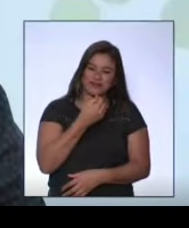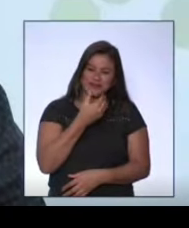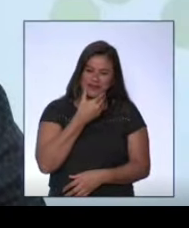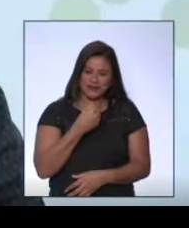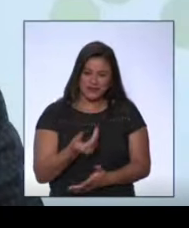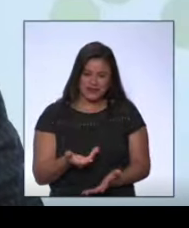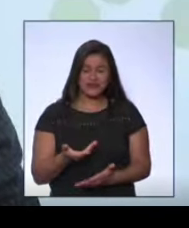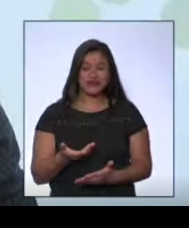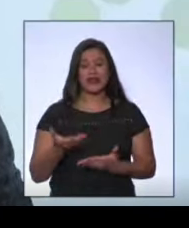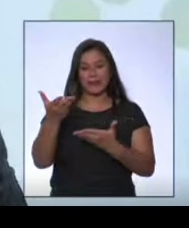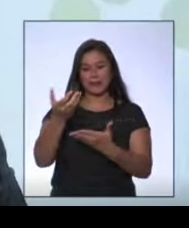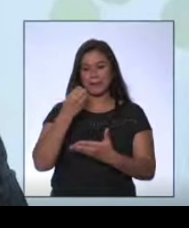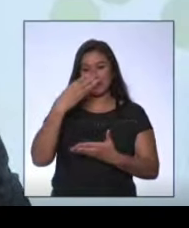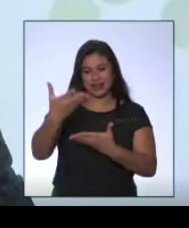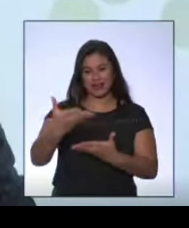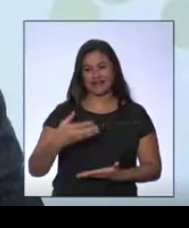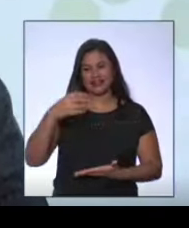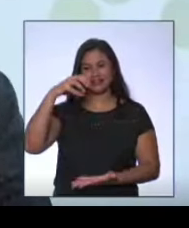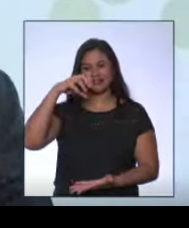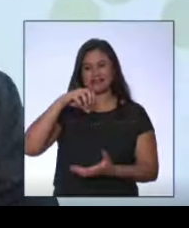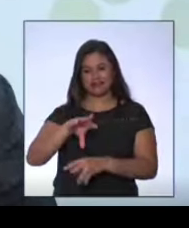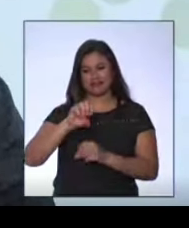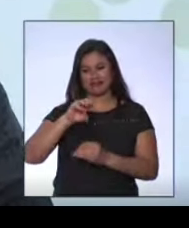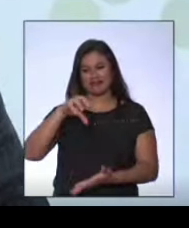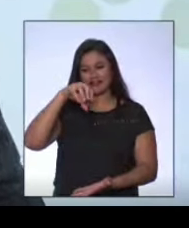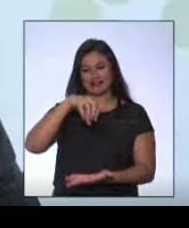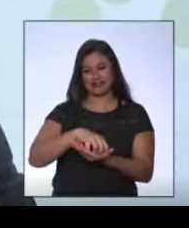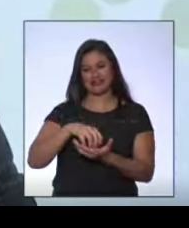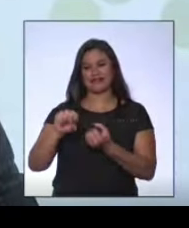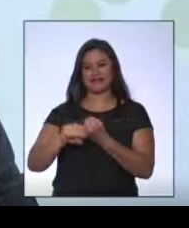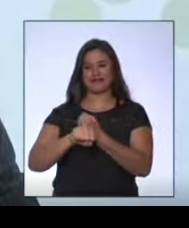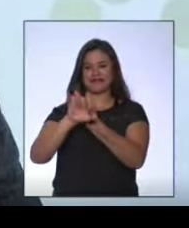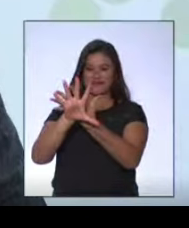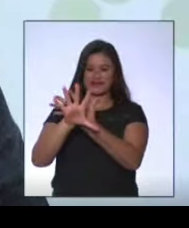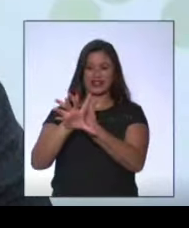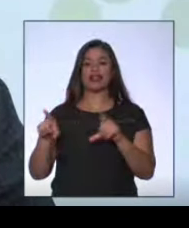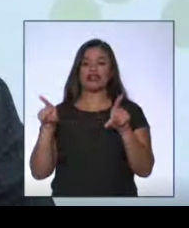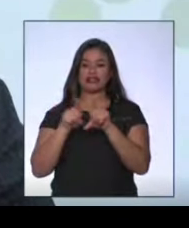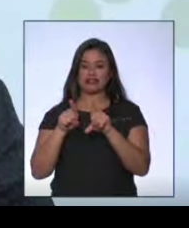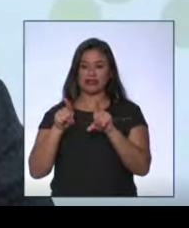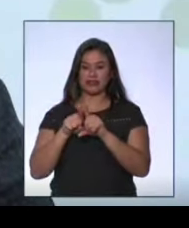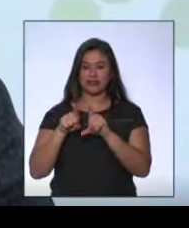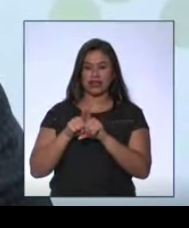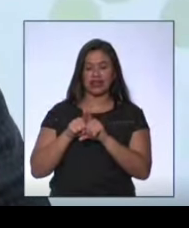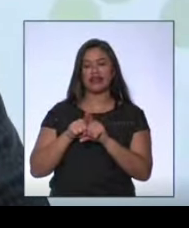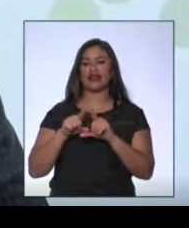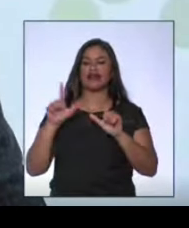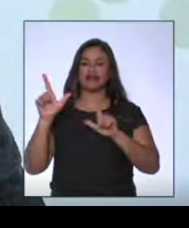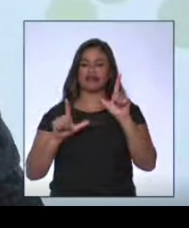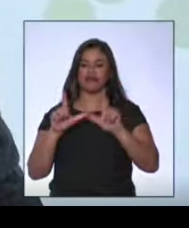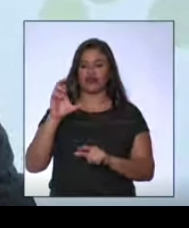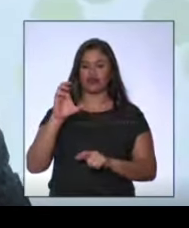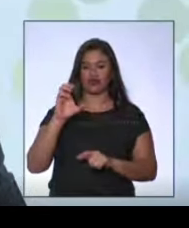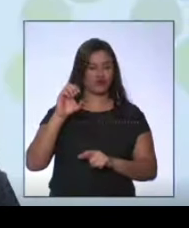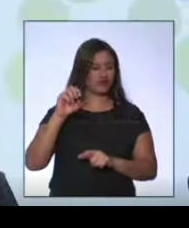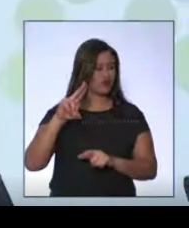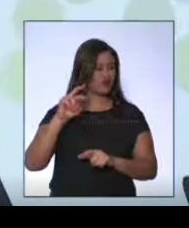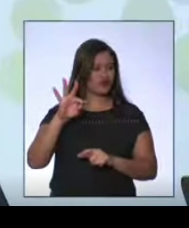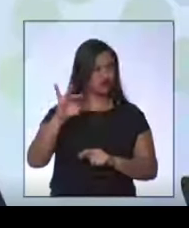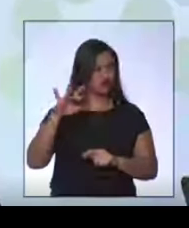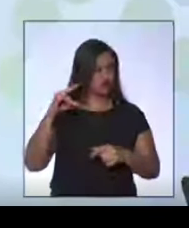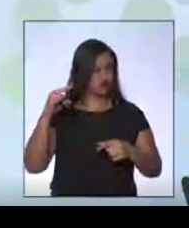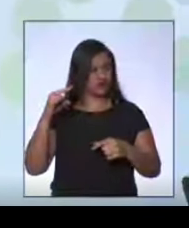uma aula no Centro de Mídias. Estamos também ao vivo pela TV Cultura e Educação. E vocês também podem nos acompanhar